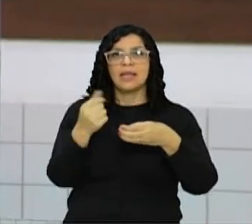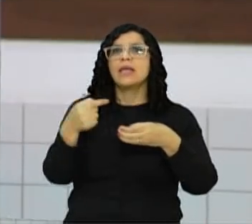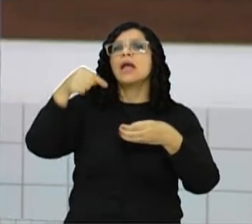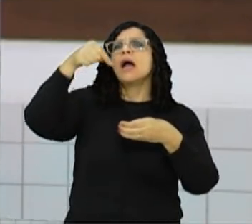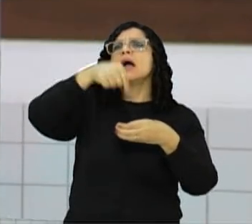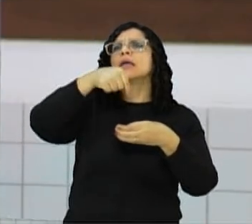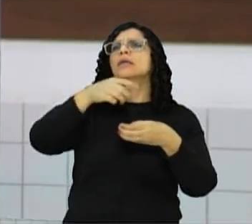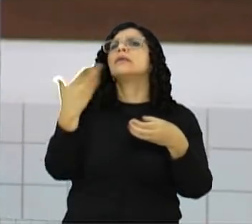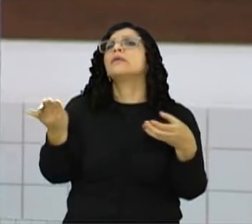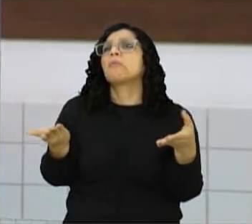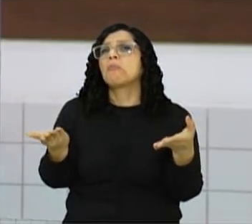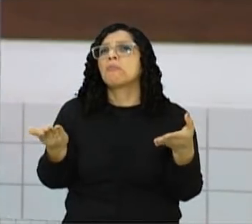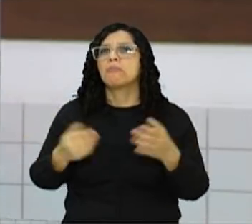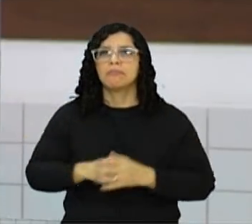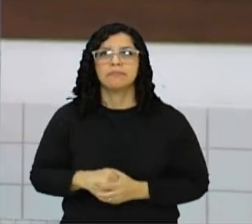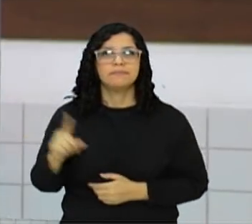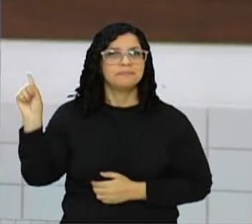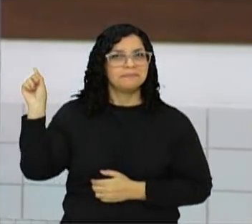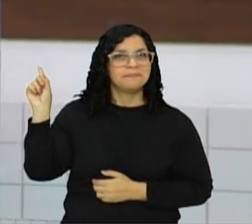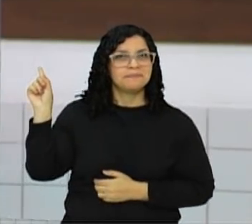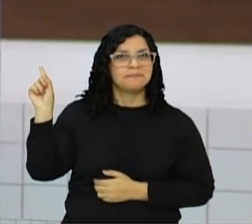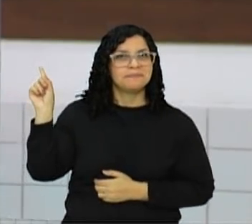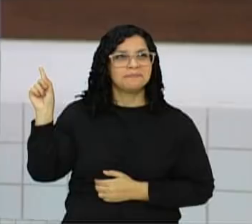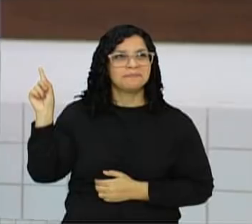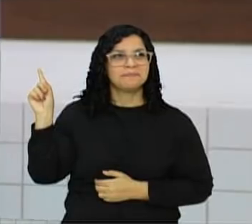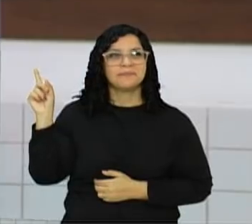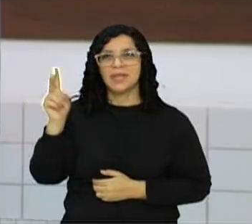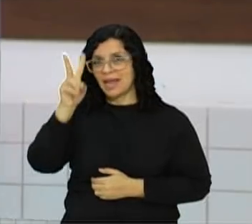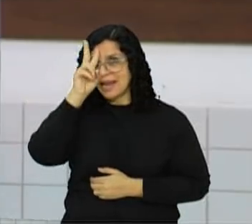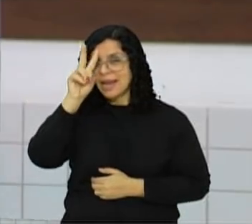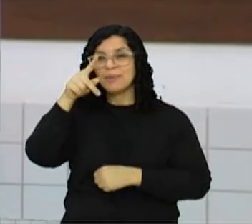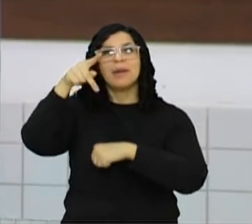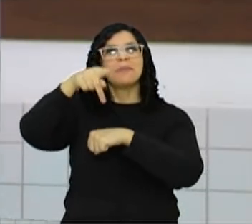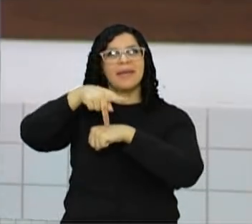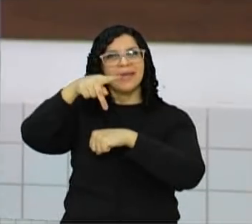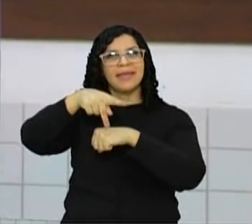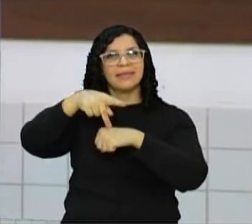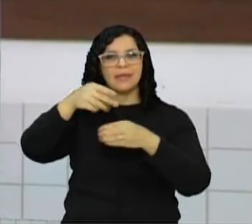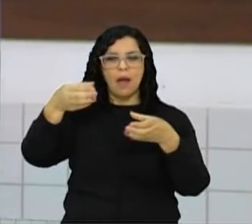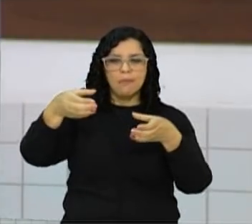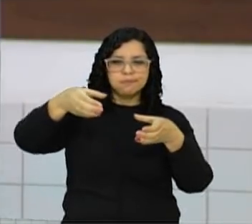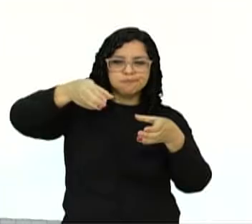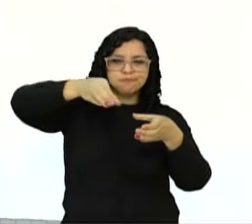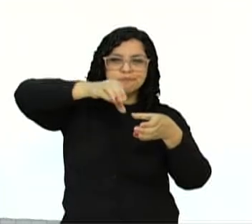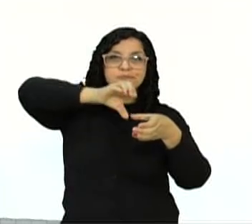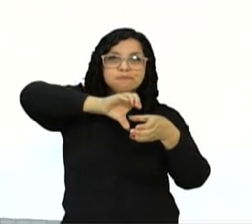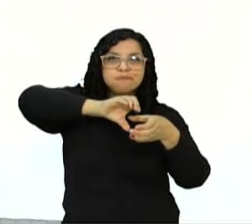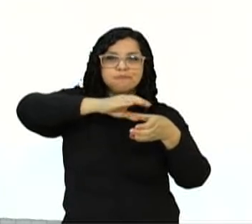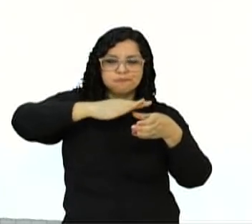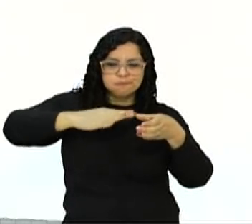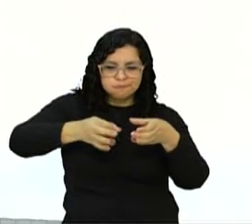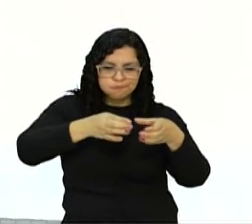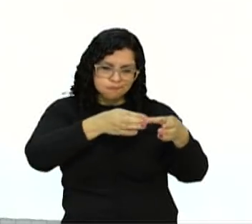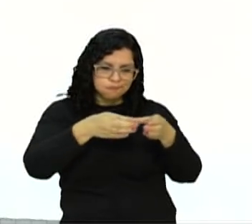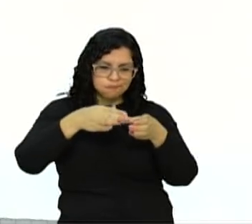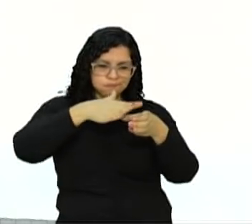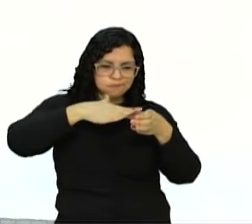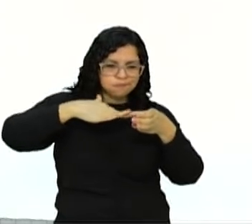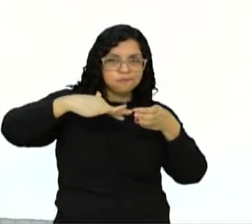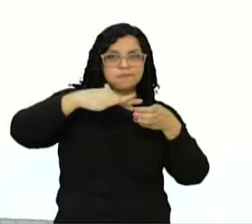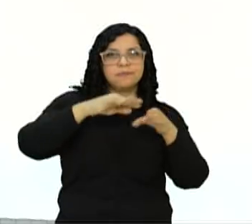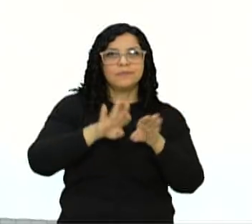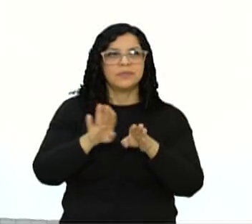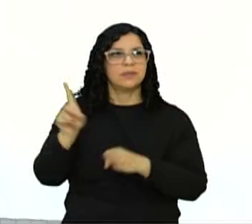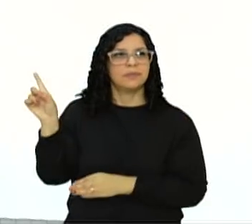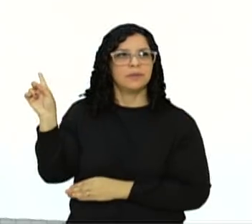nossa próxima etapa. Quem é? Vocês lembram? O cascalho, né? As pedrinhas. Então, eu vou colocar com